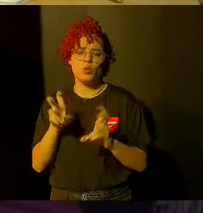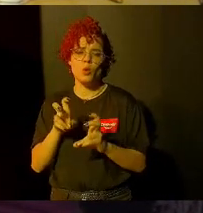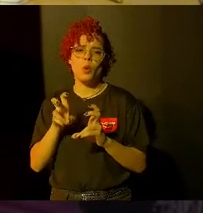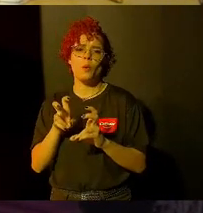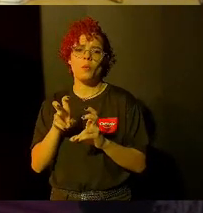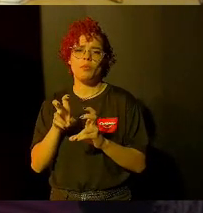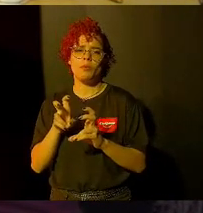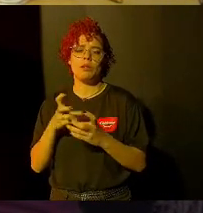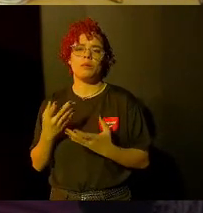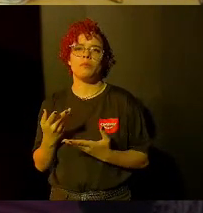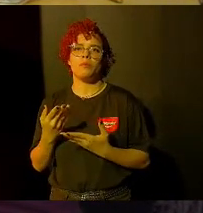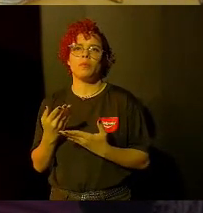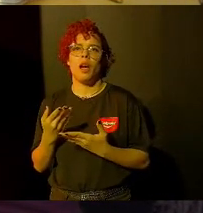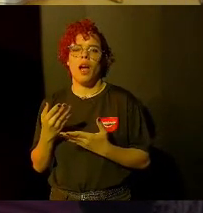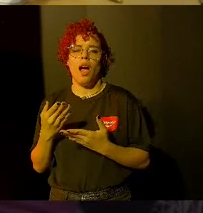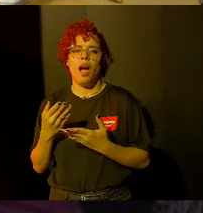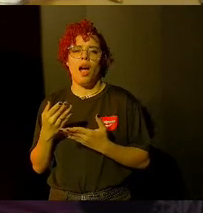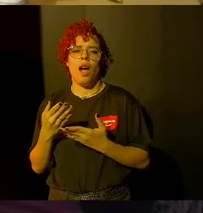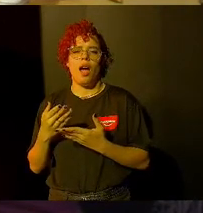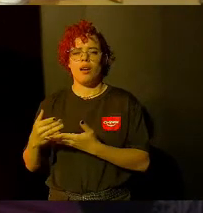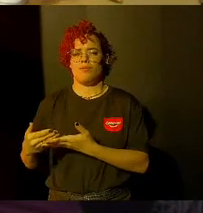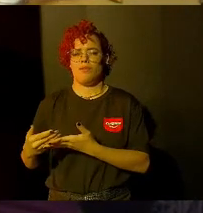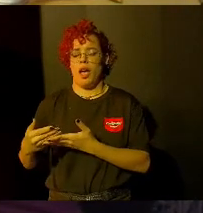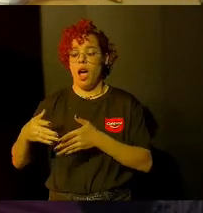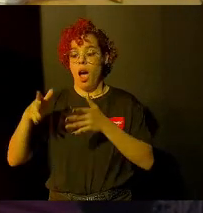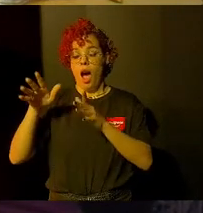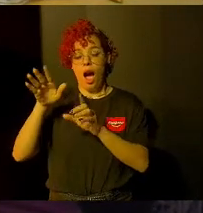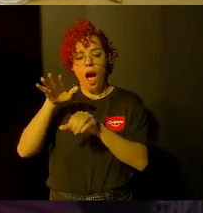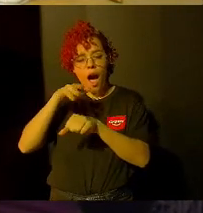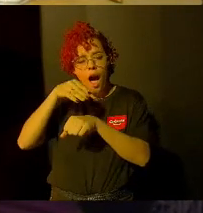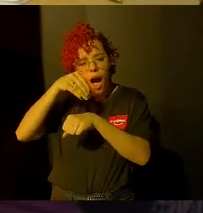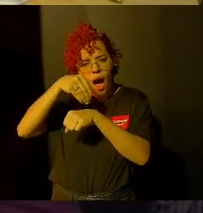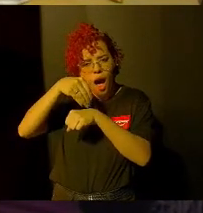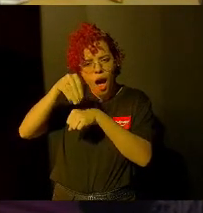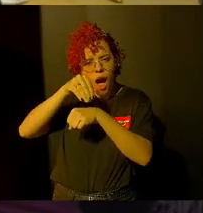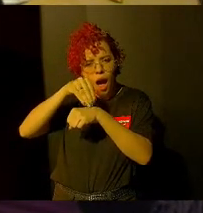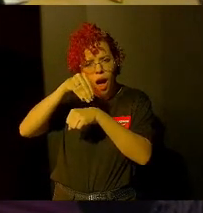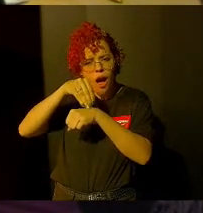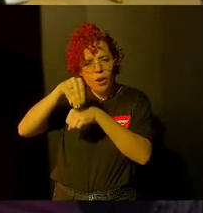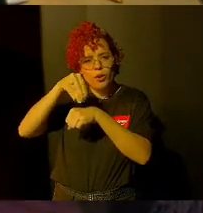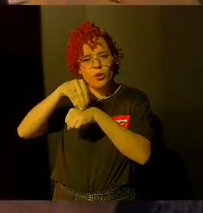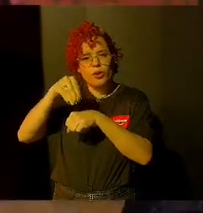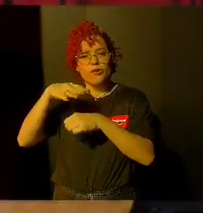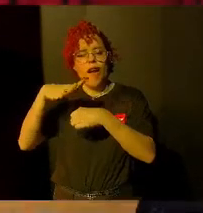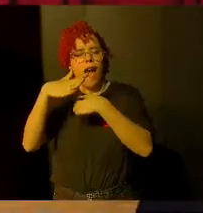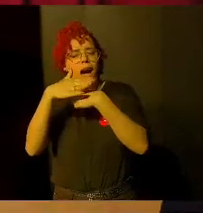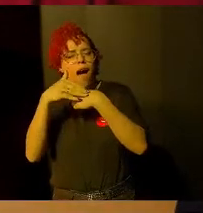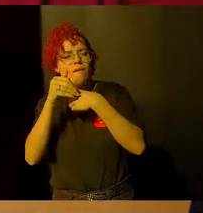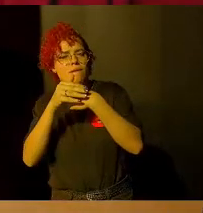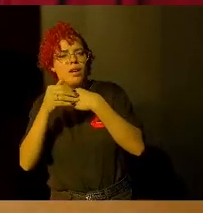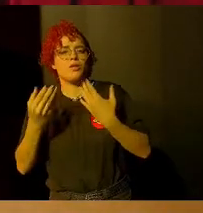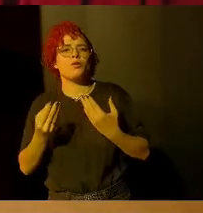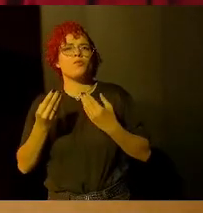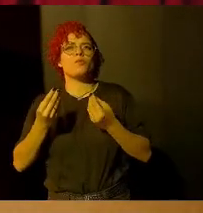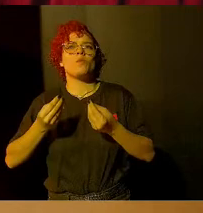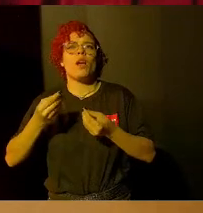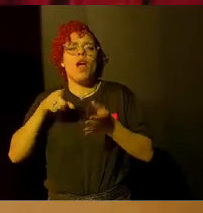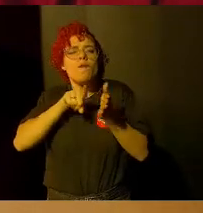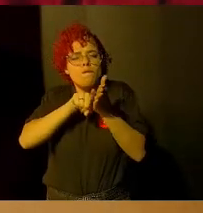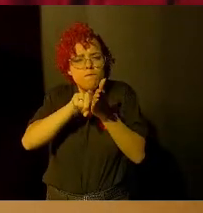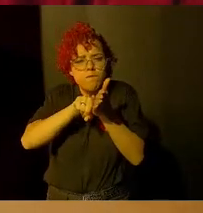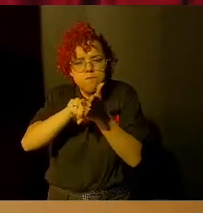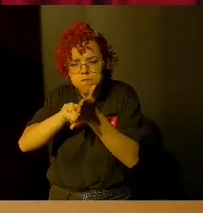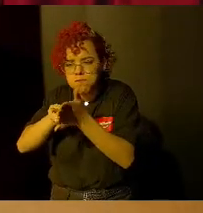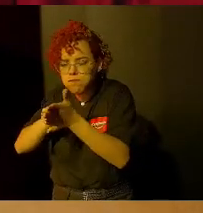nome muito feliz né arqueologias afetivas arqueologia essa investigação